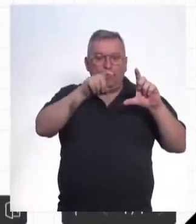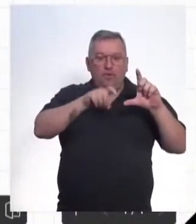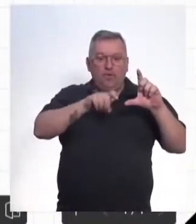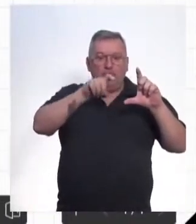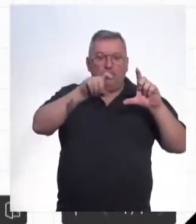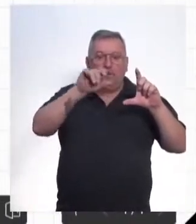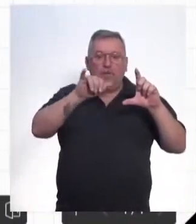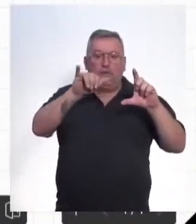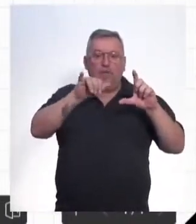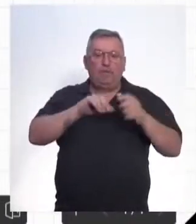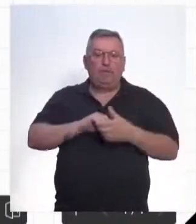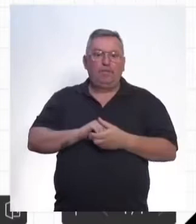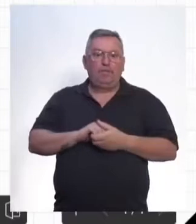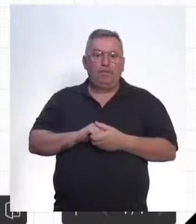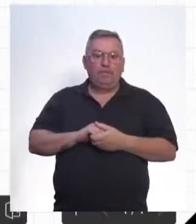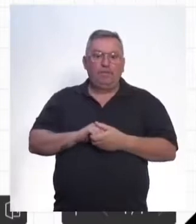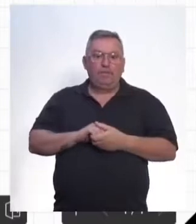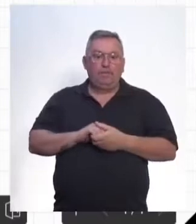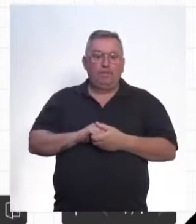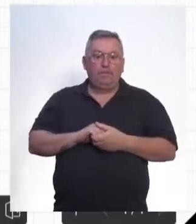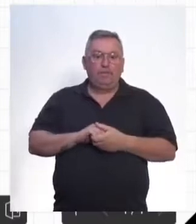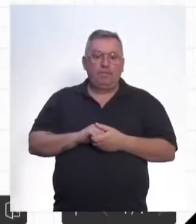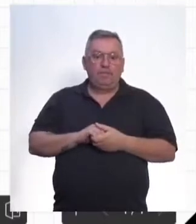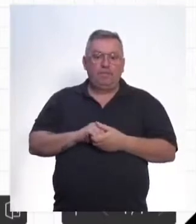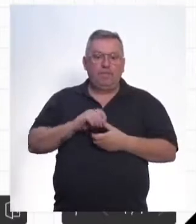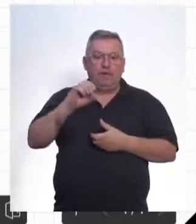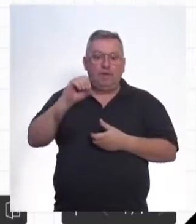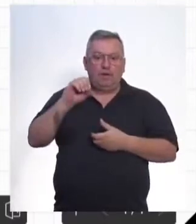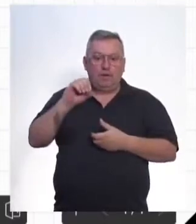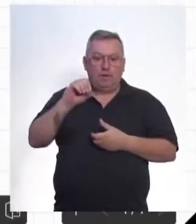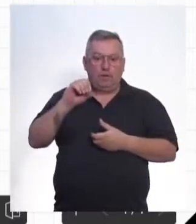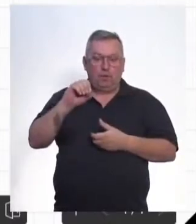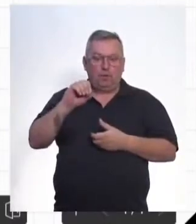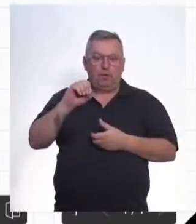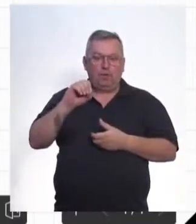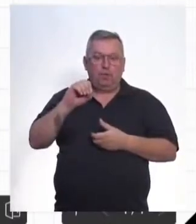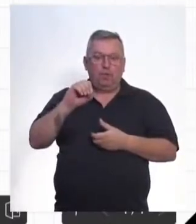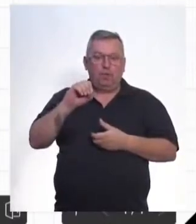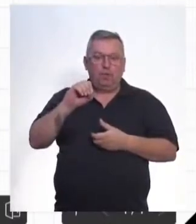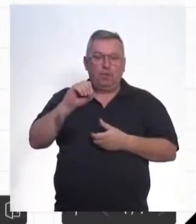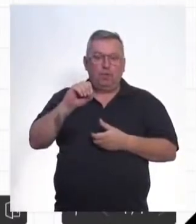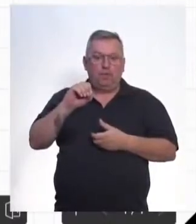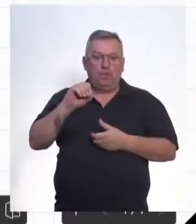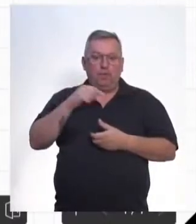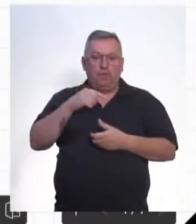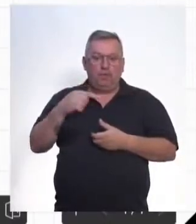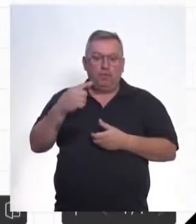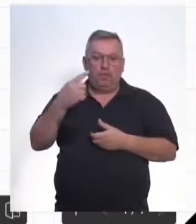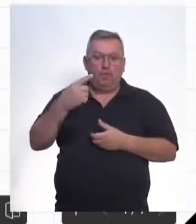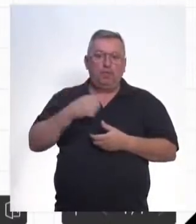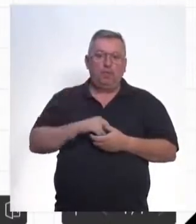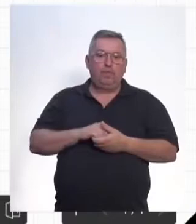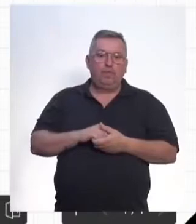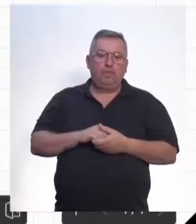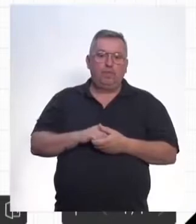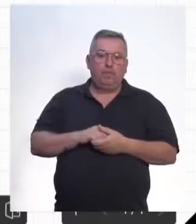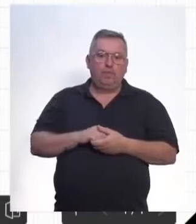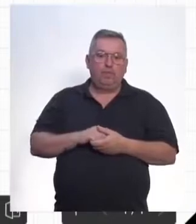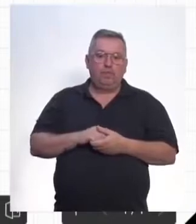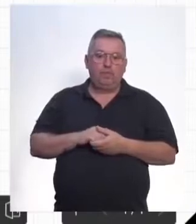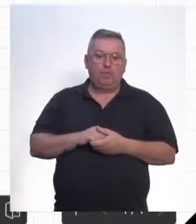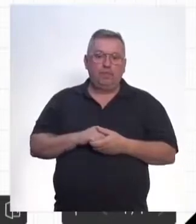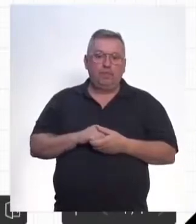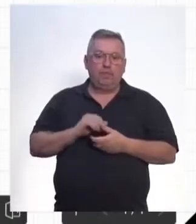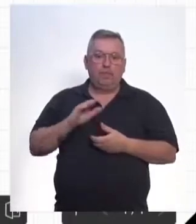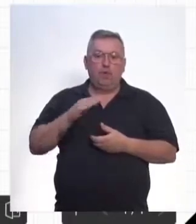X, depois Y. X é 0, Y é menos 1. Quando